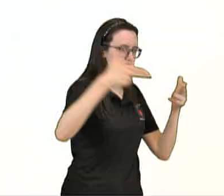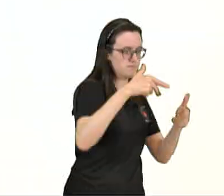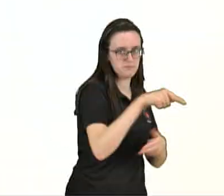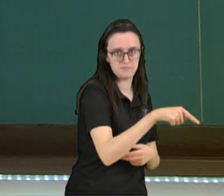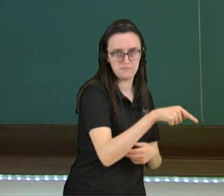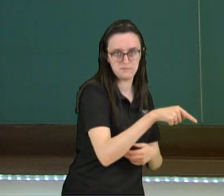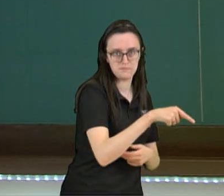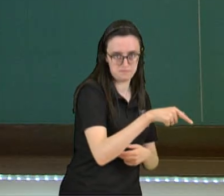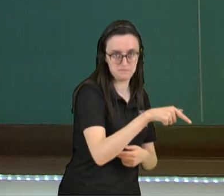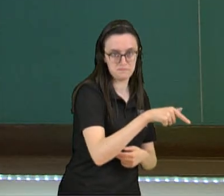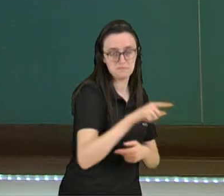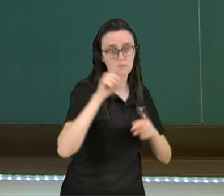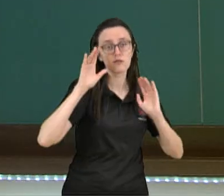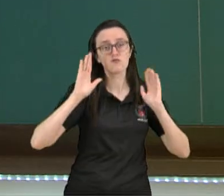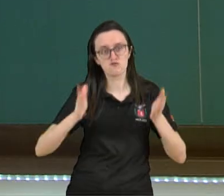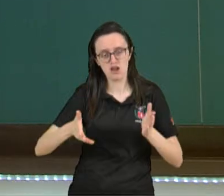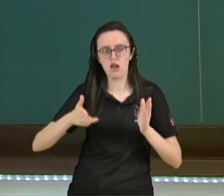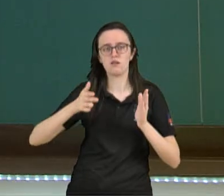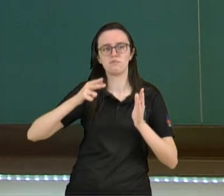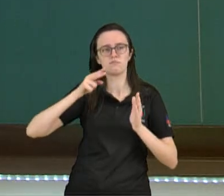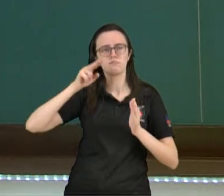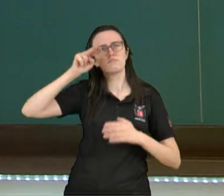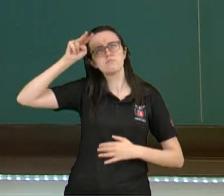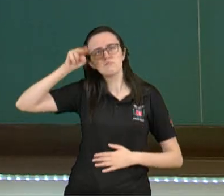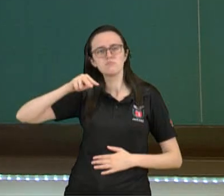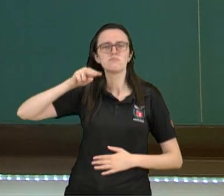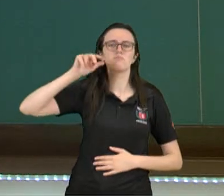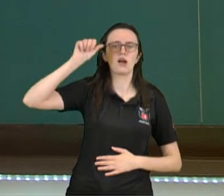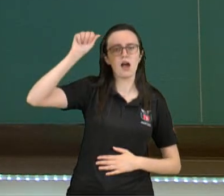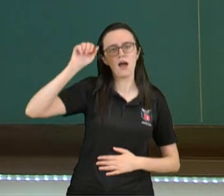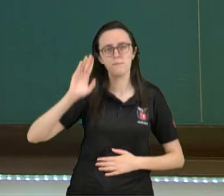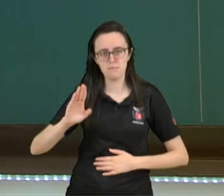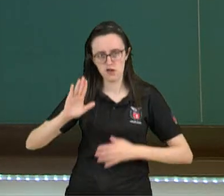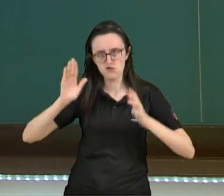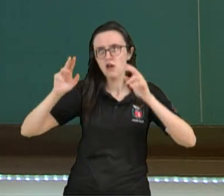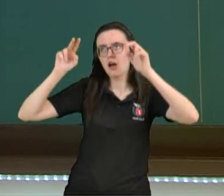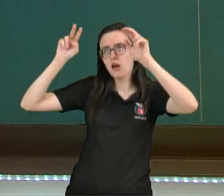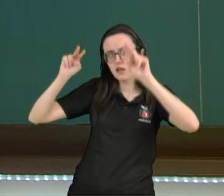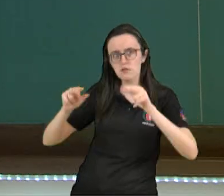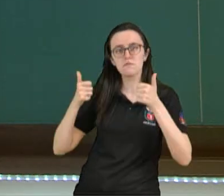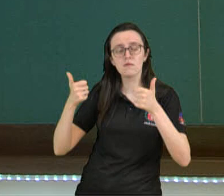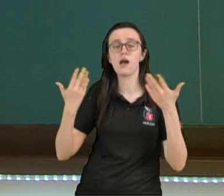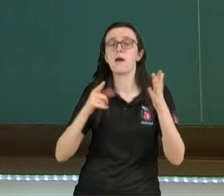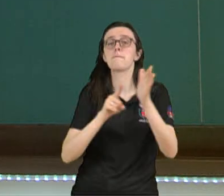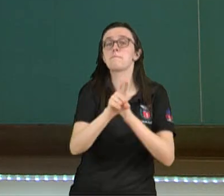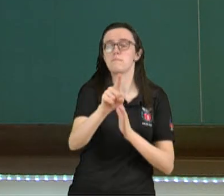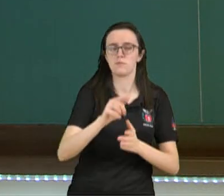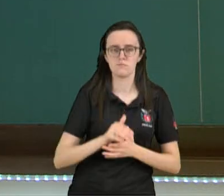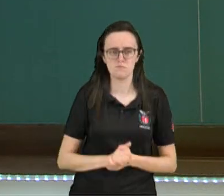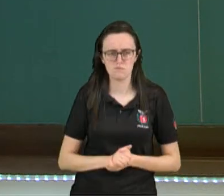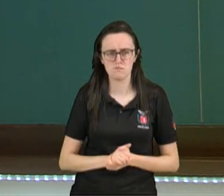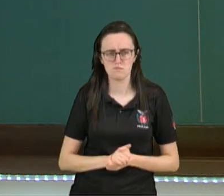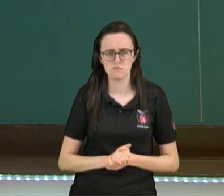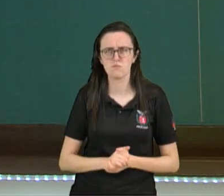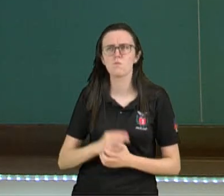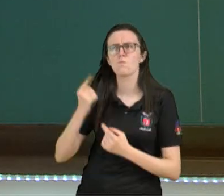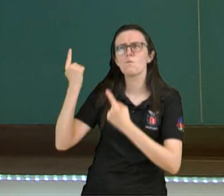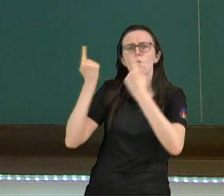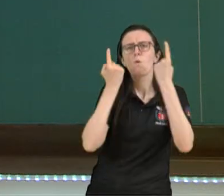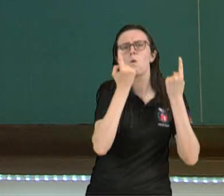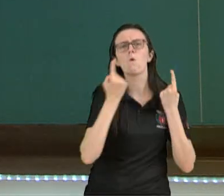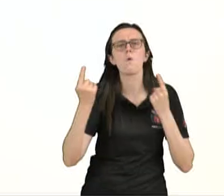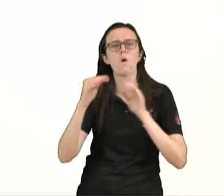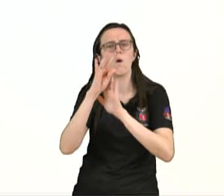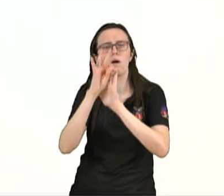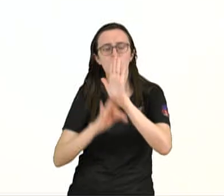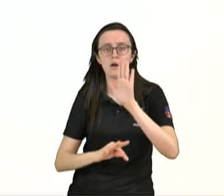Então, feito a leitura do A e do B, Vamos à perguntinha. Em qual dos textos,